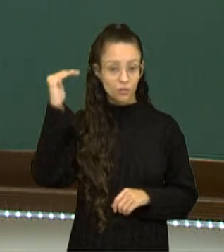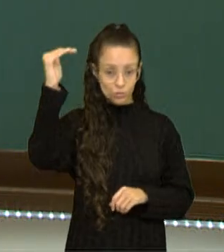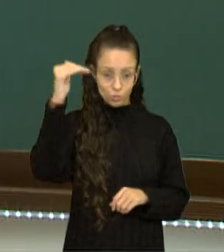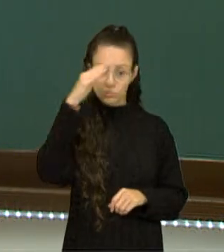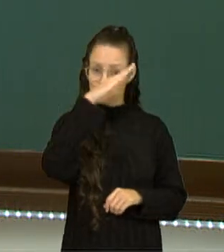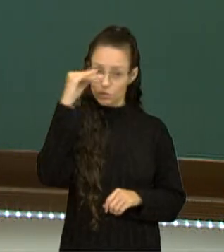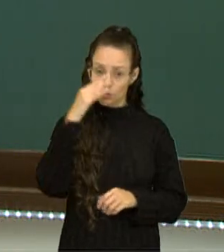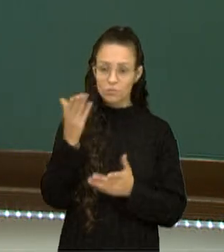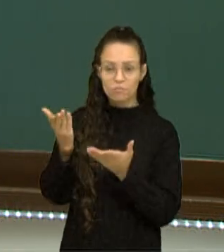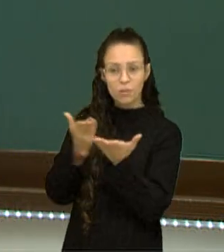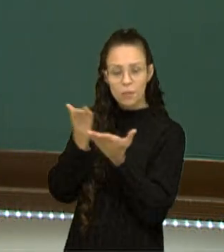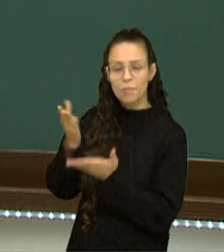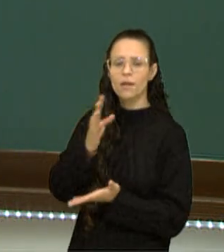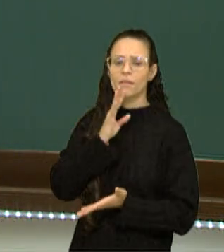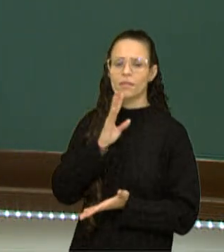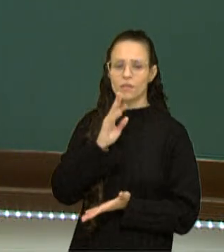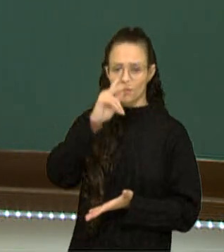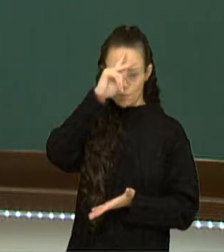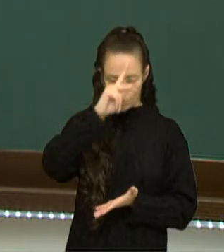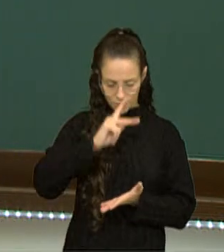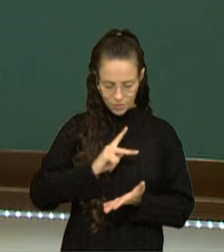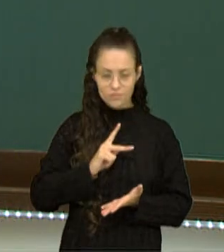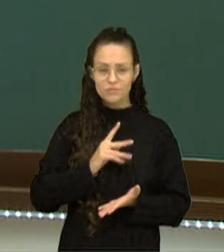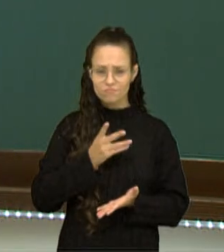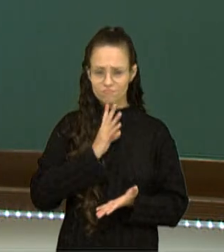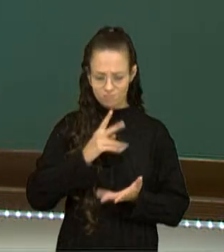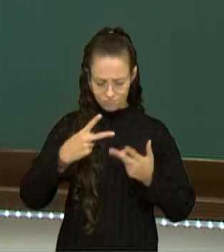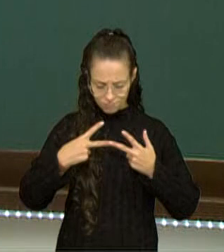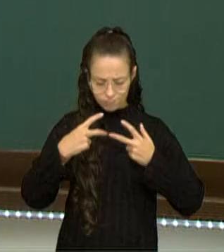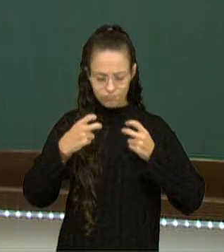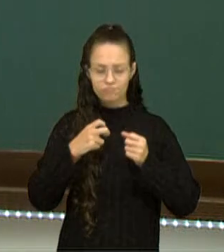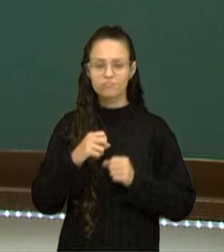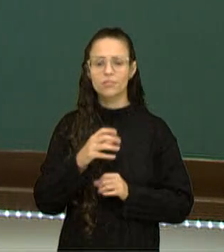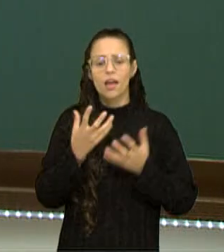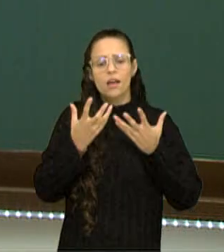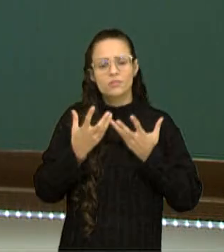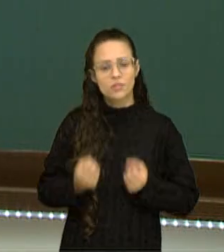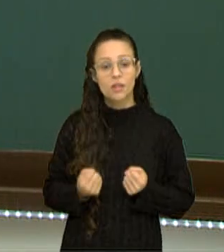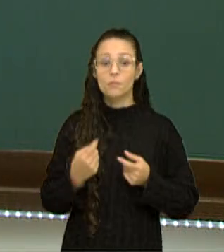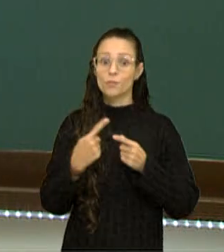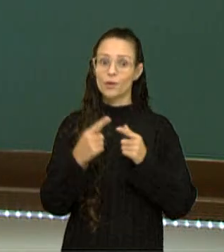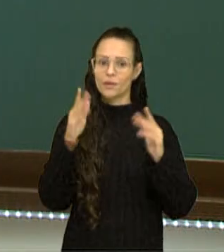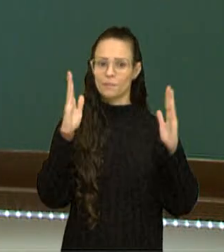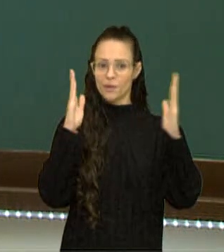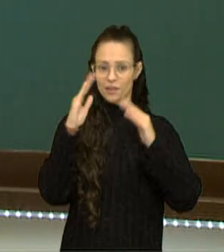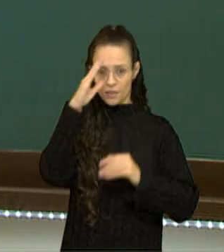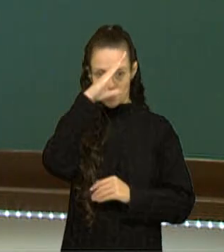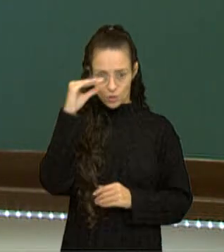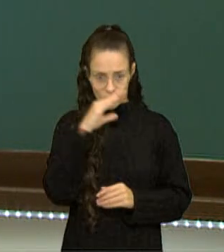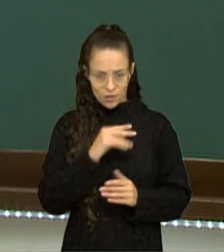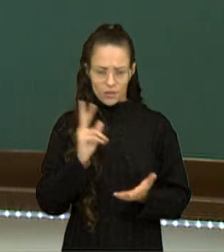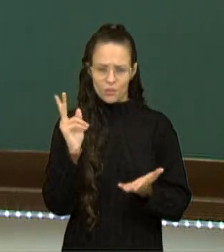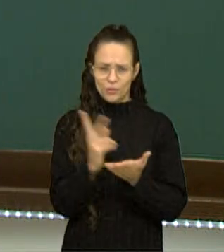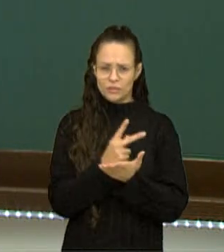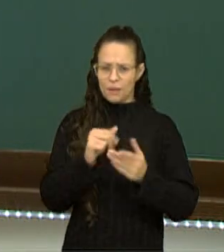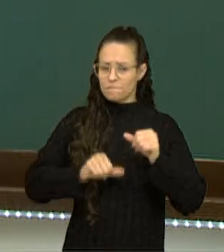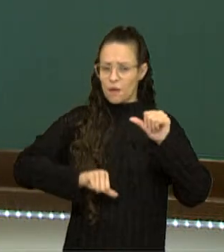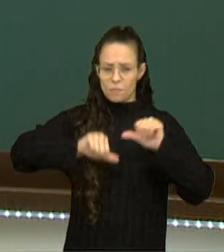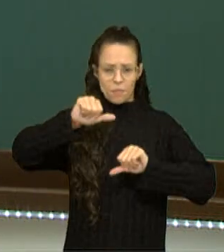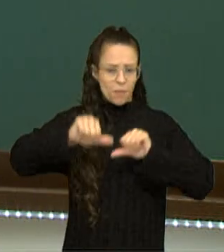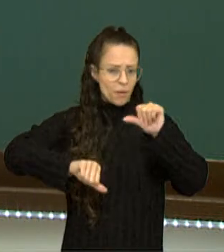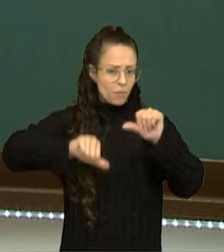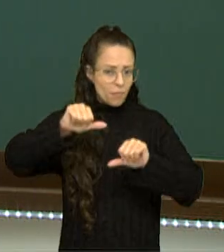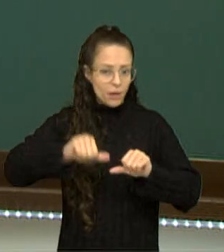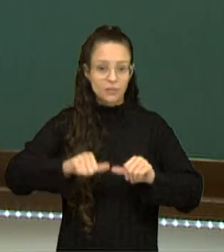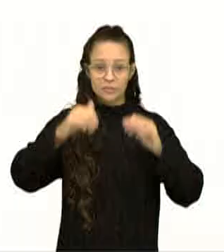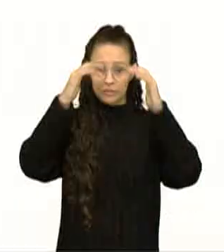se conhecer, se aceitar, tá? Na adolescência, por mais que essas mudanças estejam acontecendo, por mais